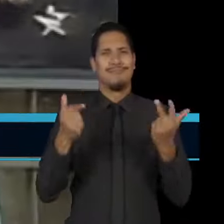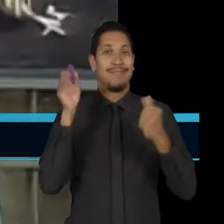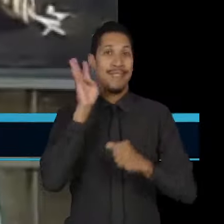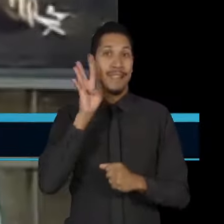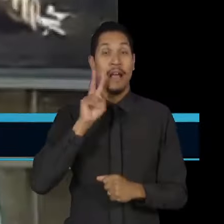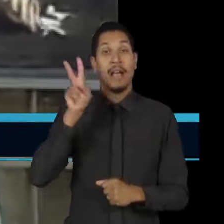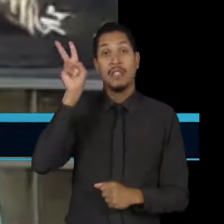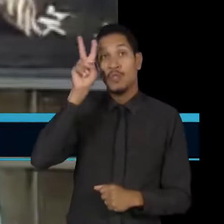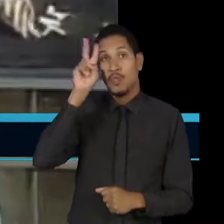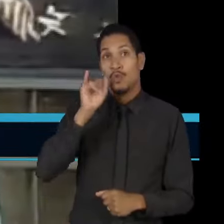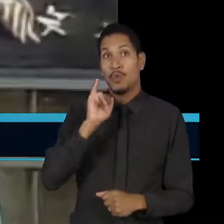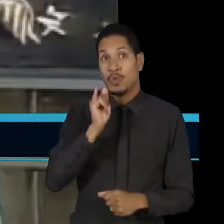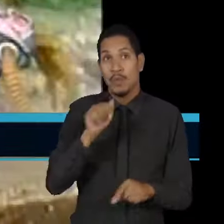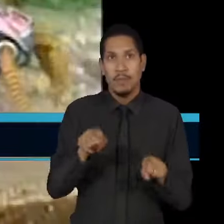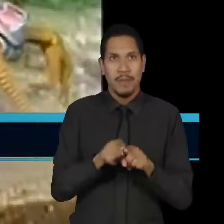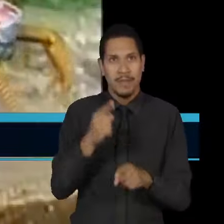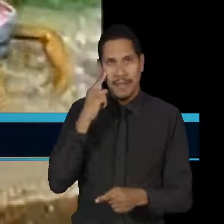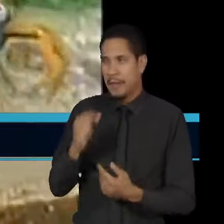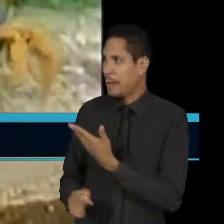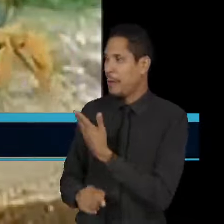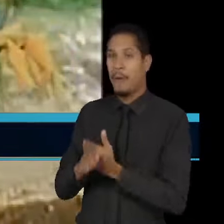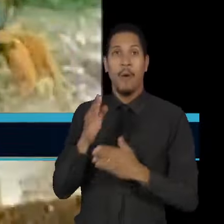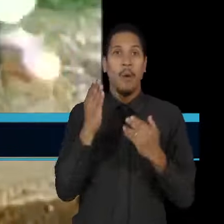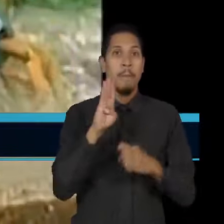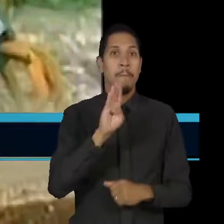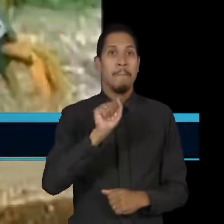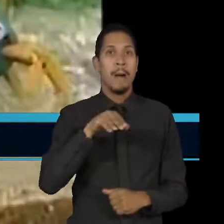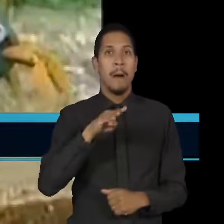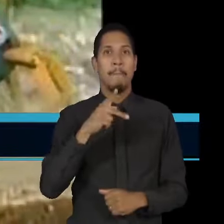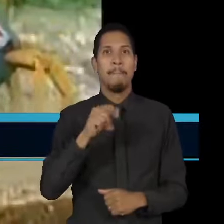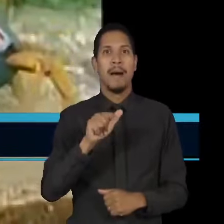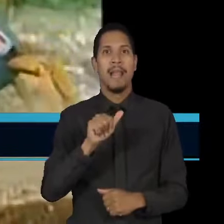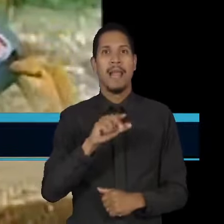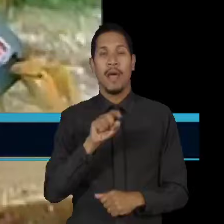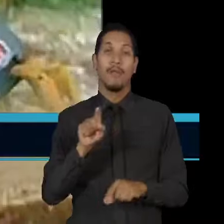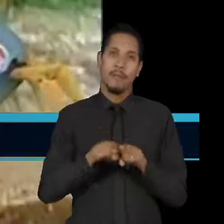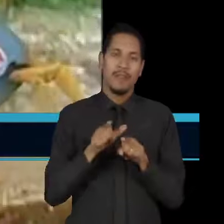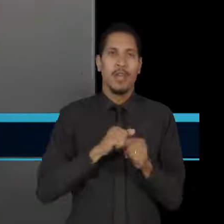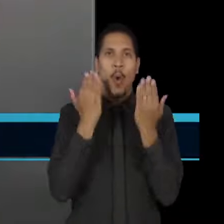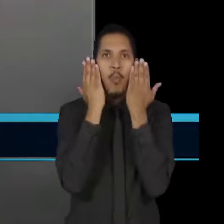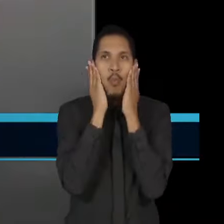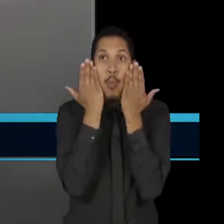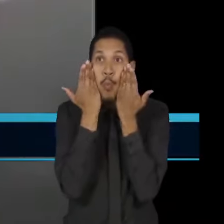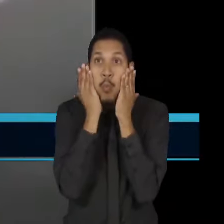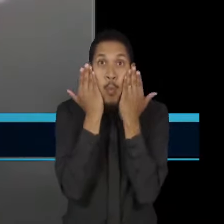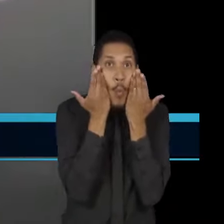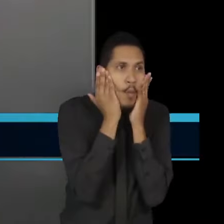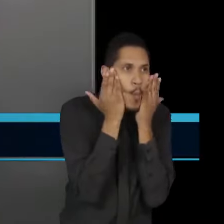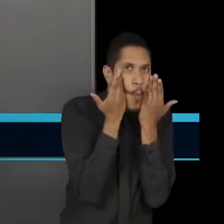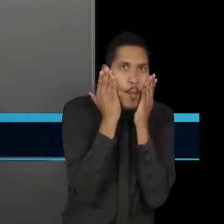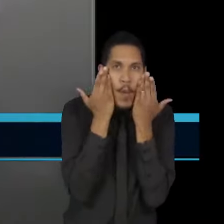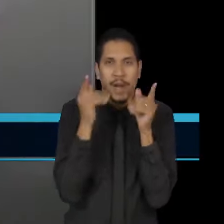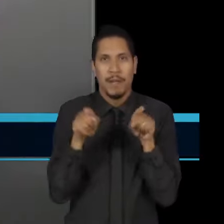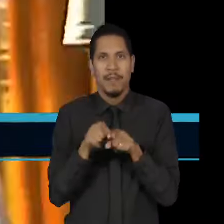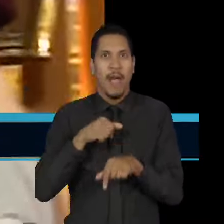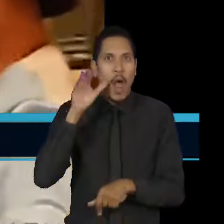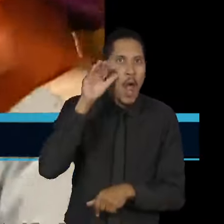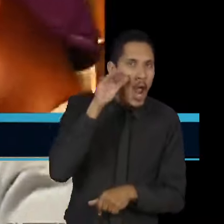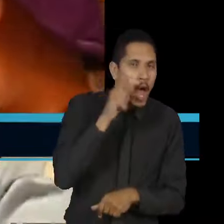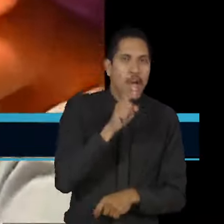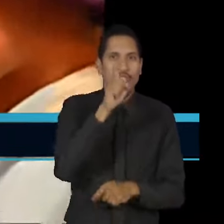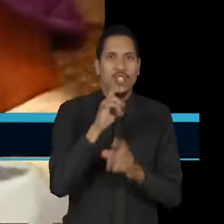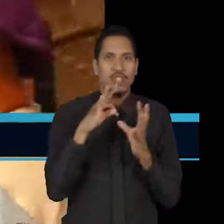historinhas contadas pelo Bambalalão, passando pelas trapalhadas dos peixinhos do Gloob Gloob, as curiosidades do X-Tudo,